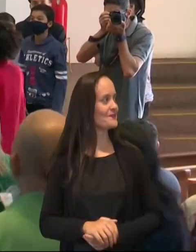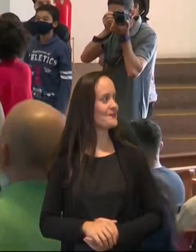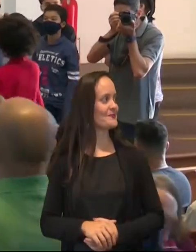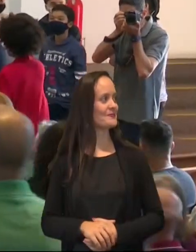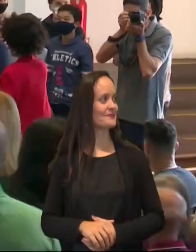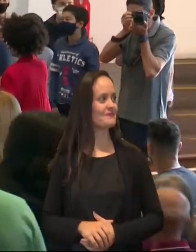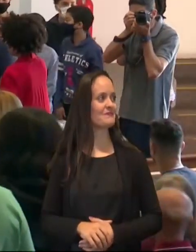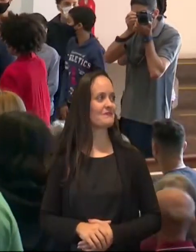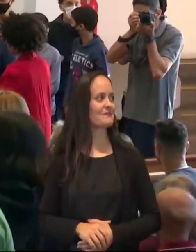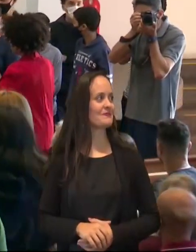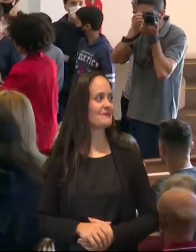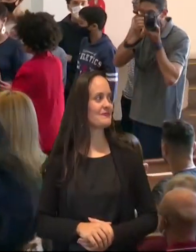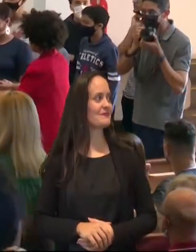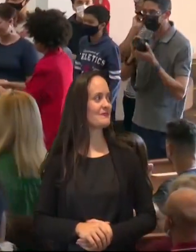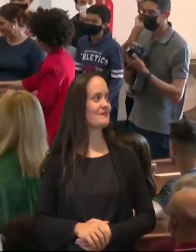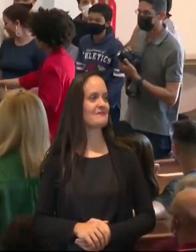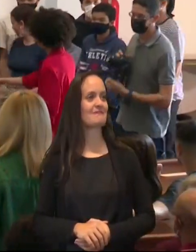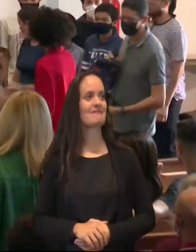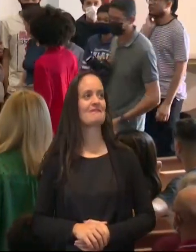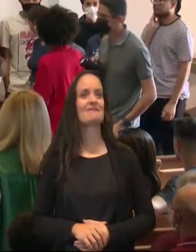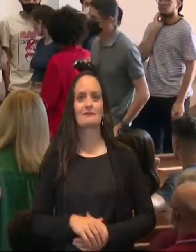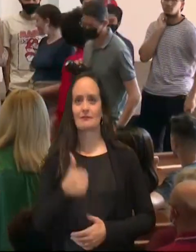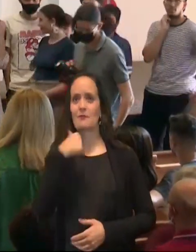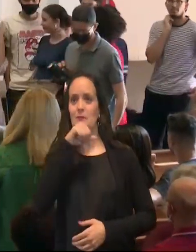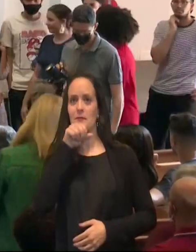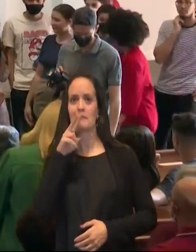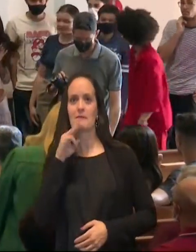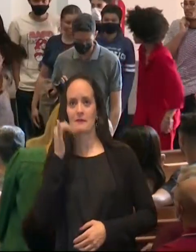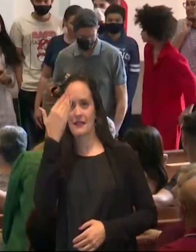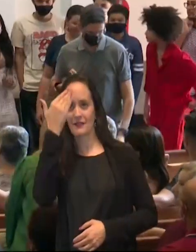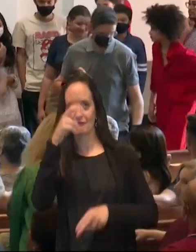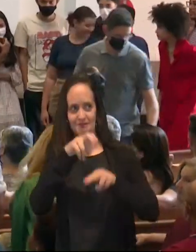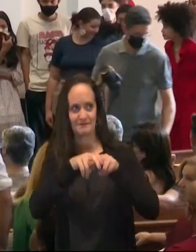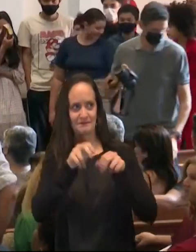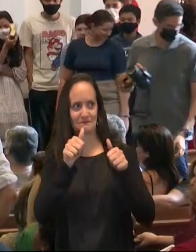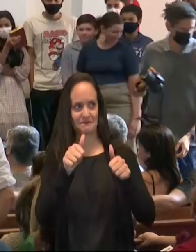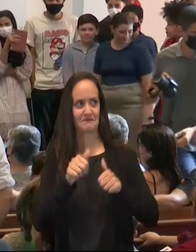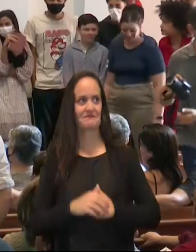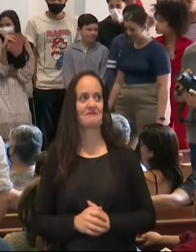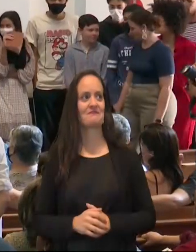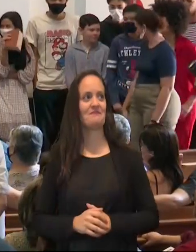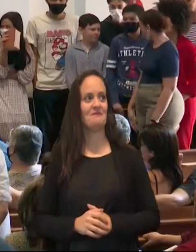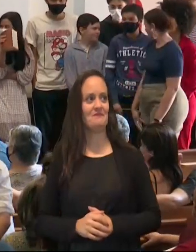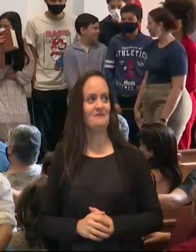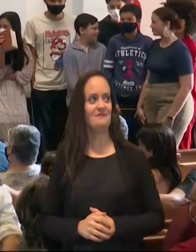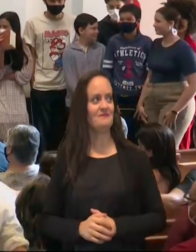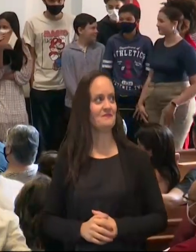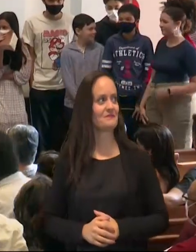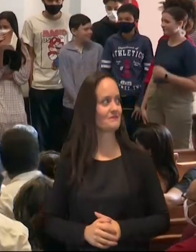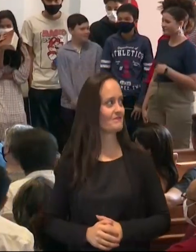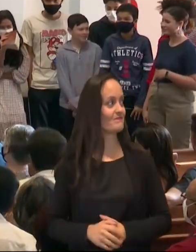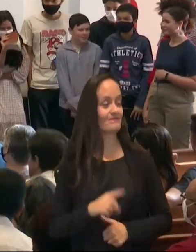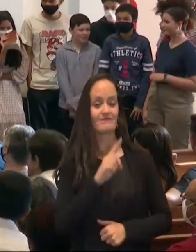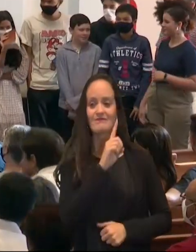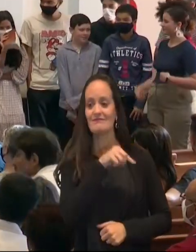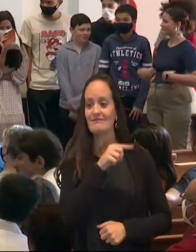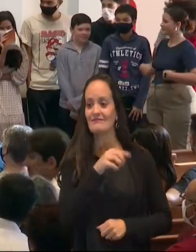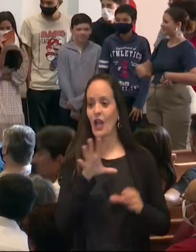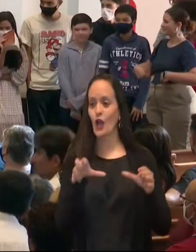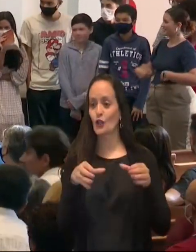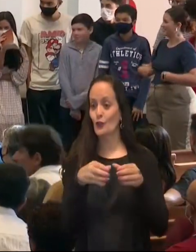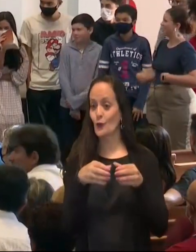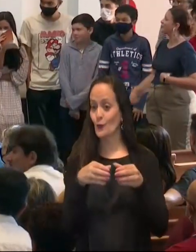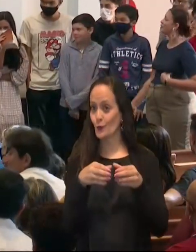fase de vida. Podem se assentar. Então que nós temos esse pequeno, grande